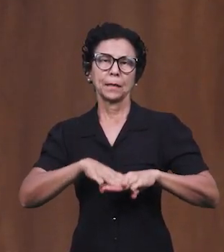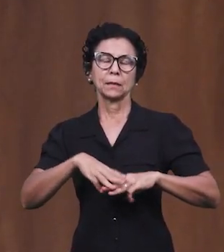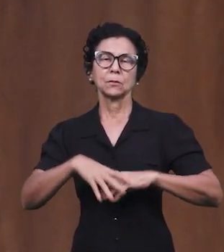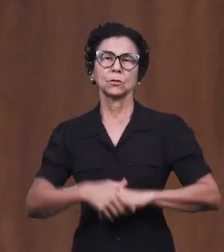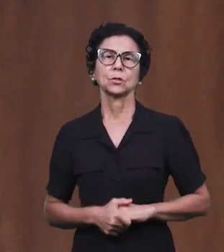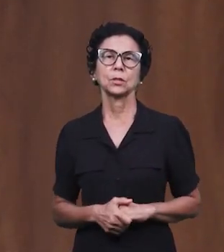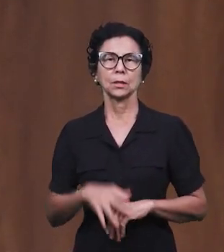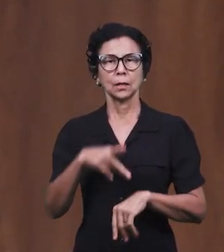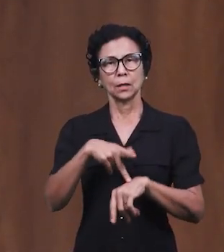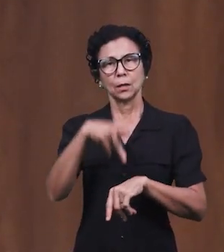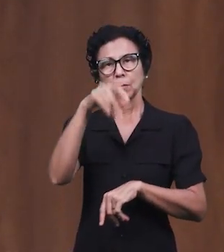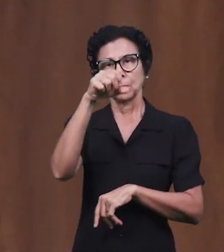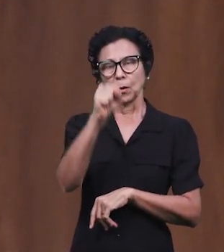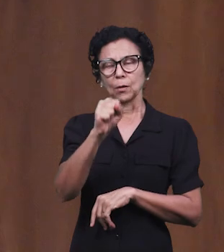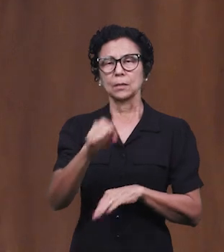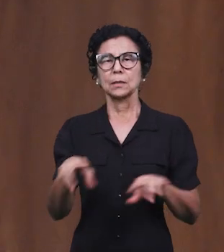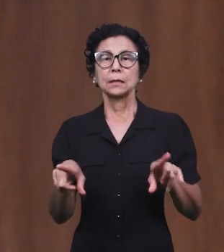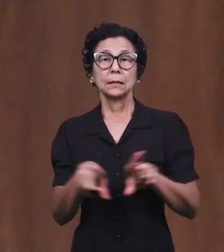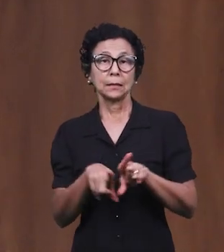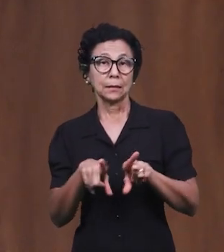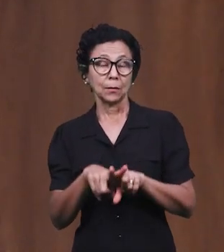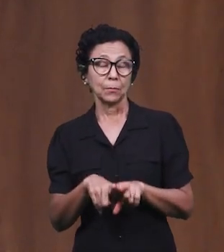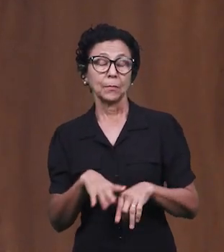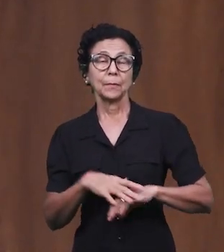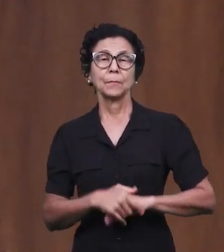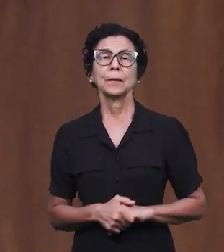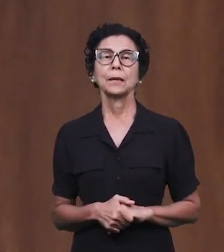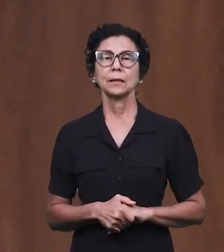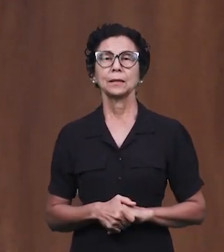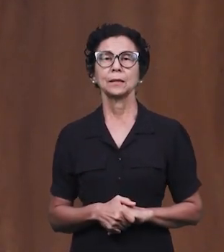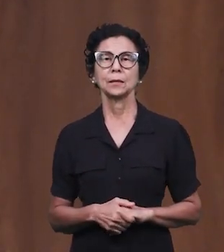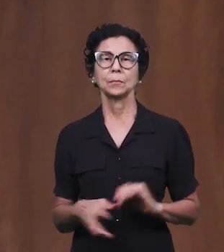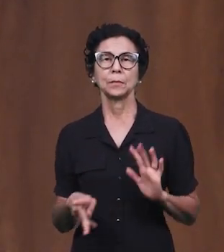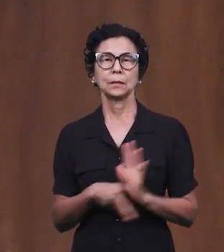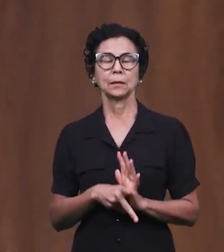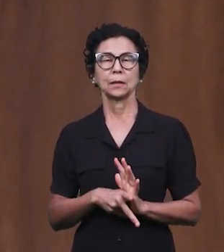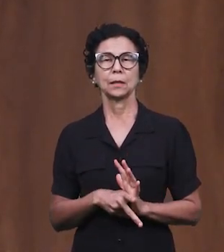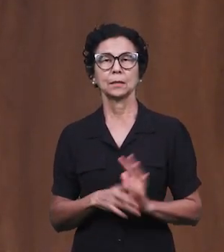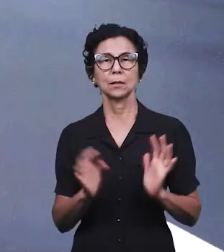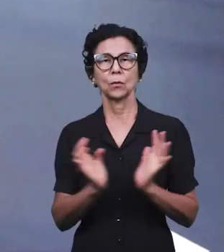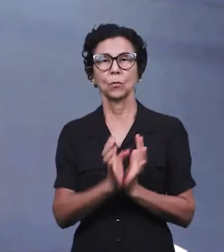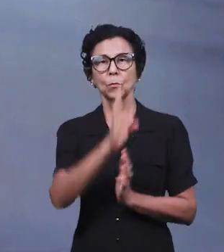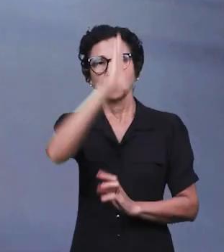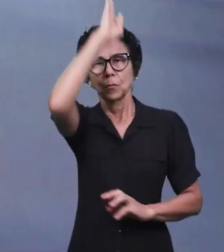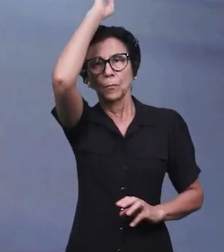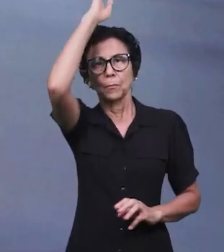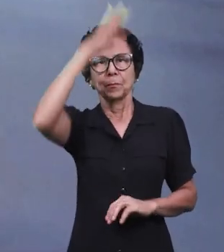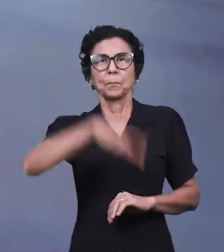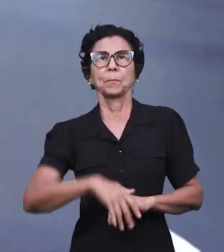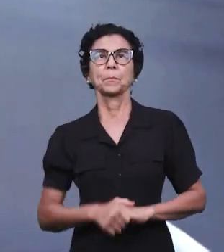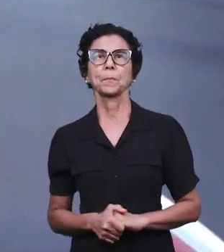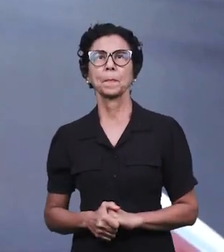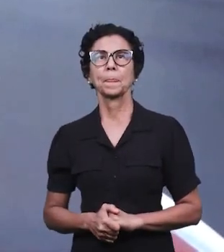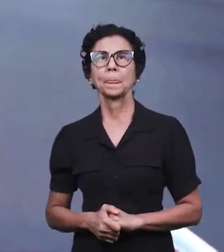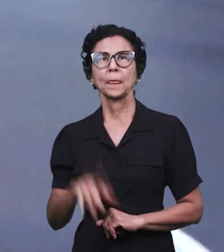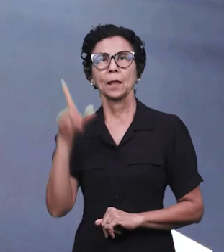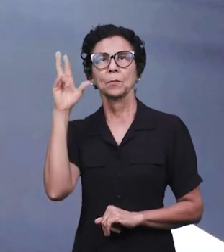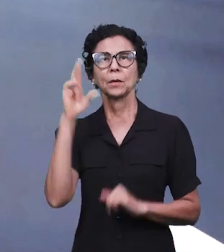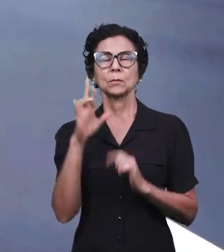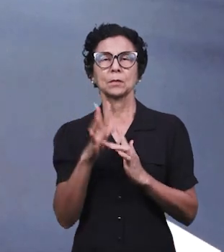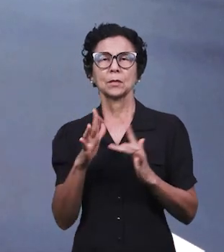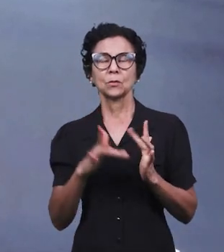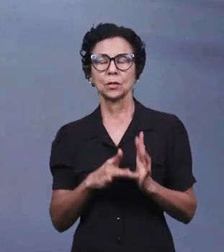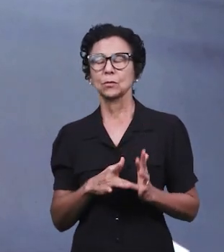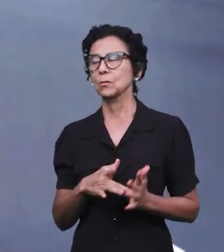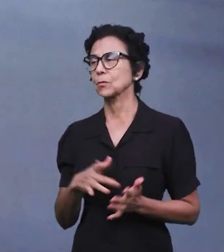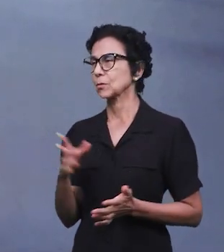Bombeiro, está aqui conosco para compartilhar esse assunto tão importante. Tudo bem, Cleiton? Tudo bem, Pai do Senhor, pastor, Pai do Senhor, os irmãos. É um